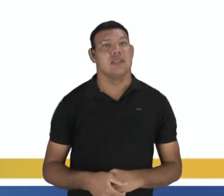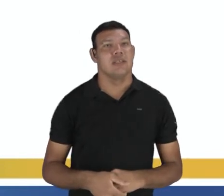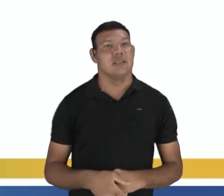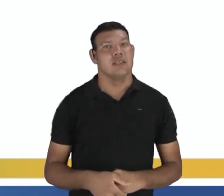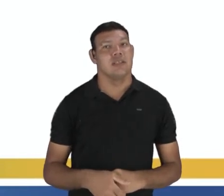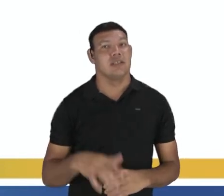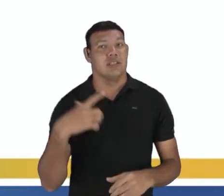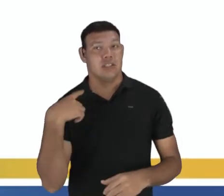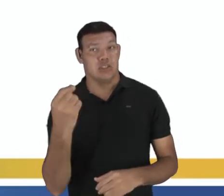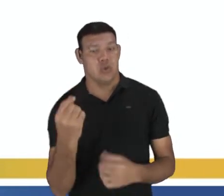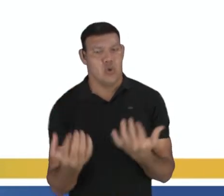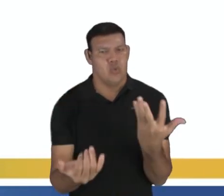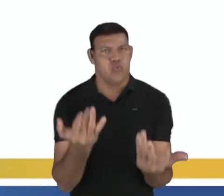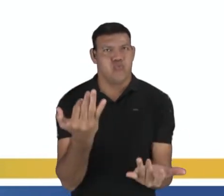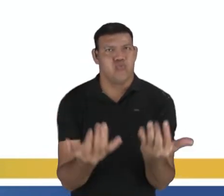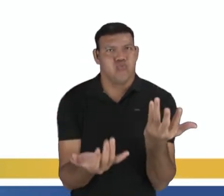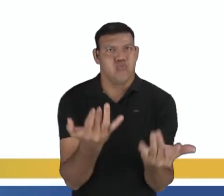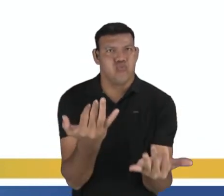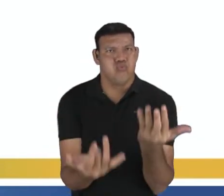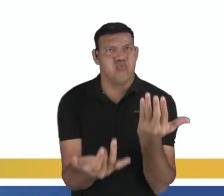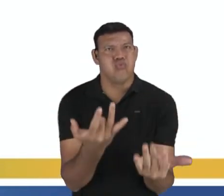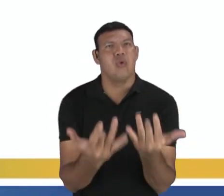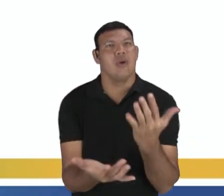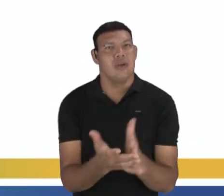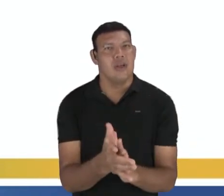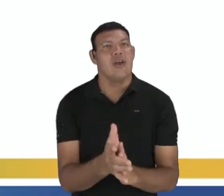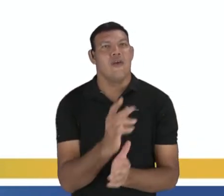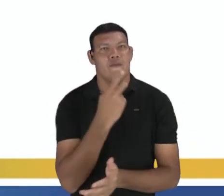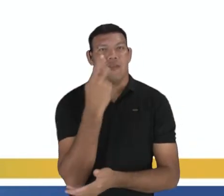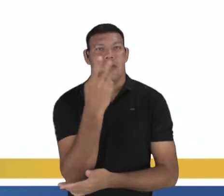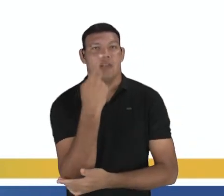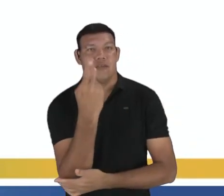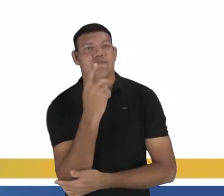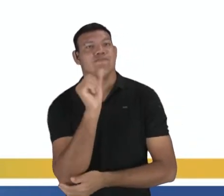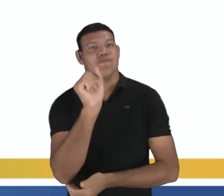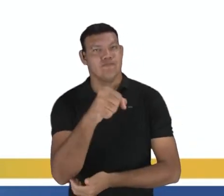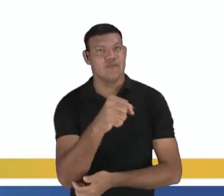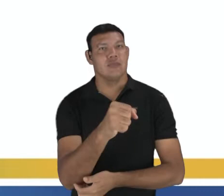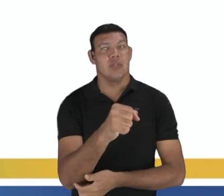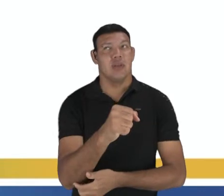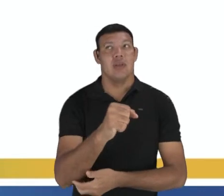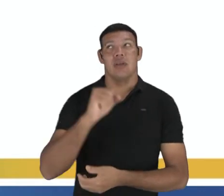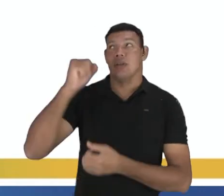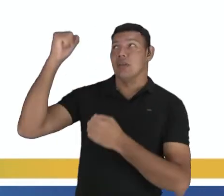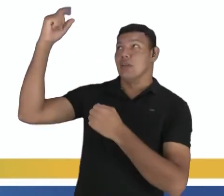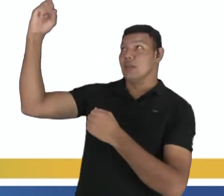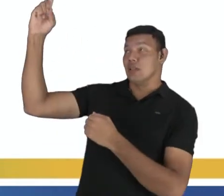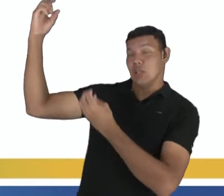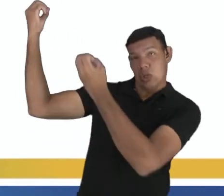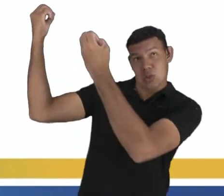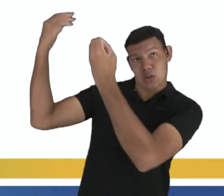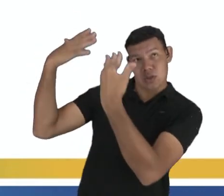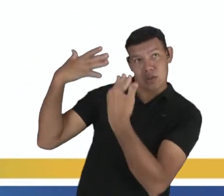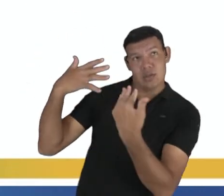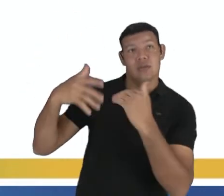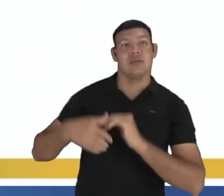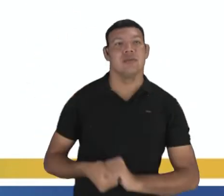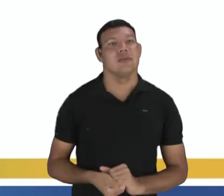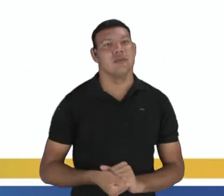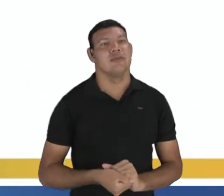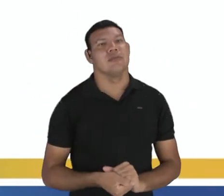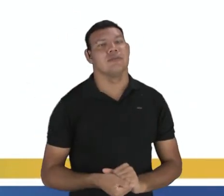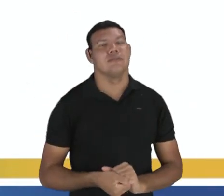Deus. Canhê, babá, cum, cum. E fizeram o